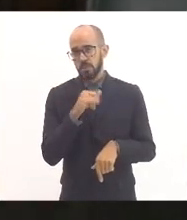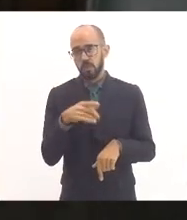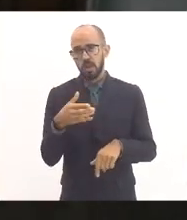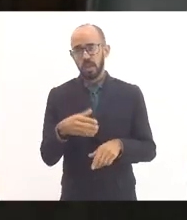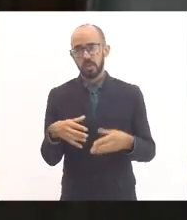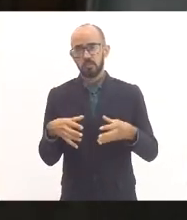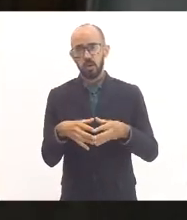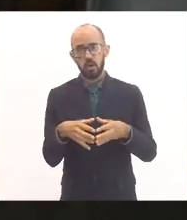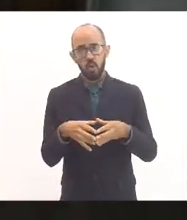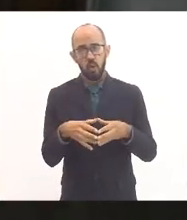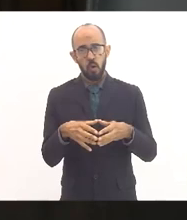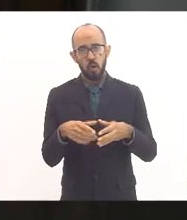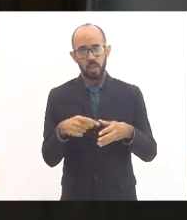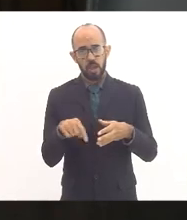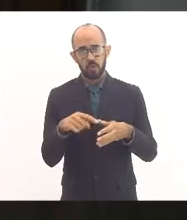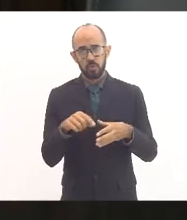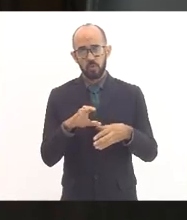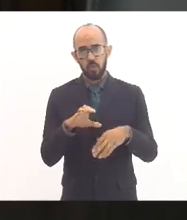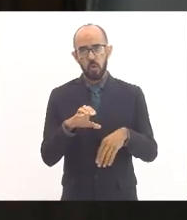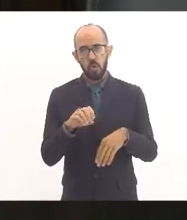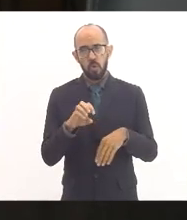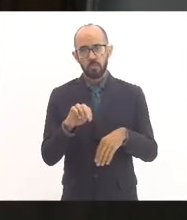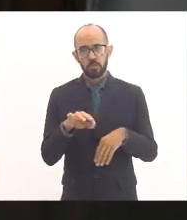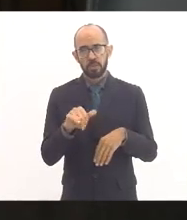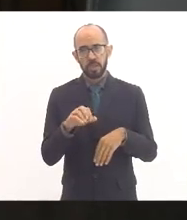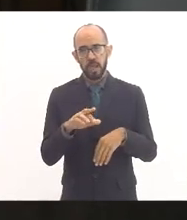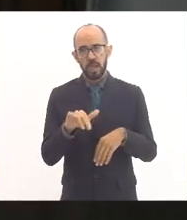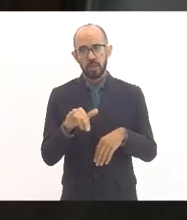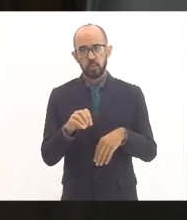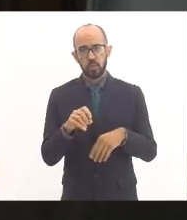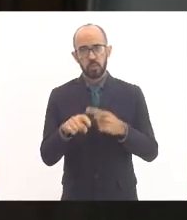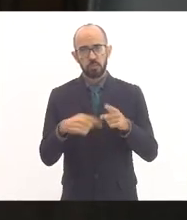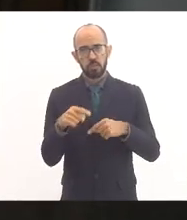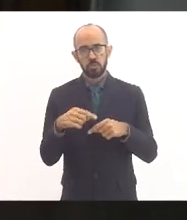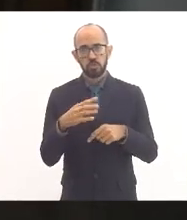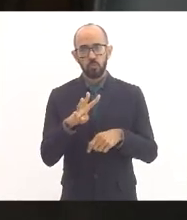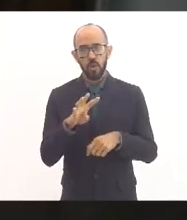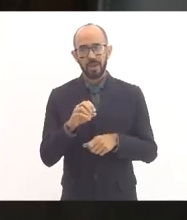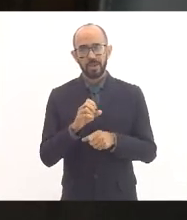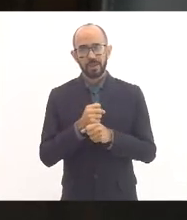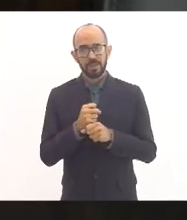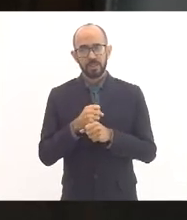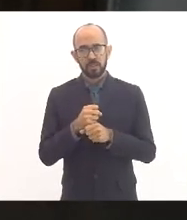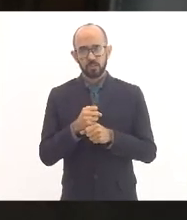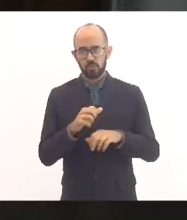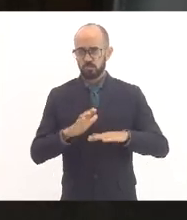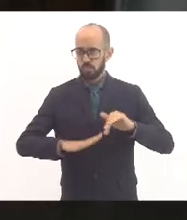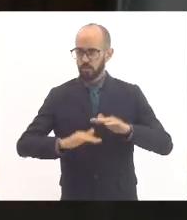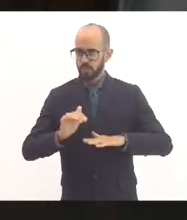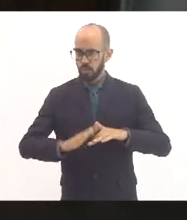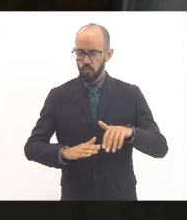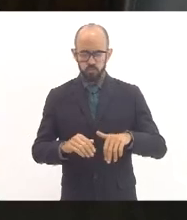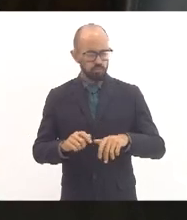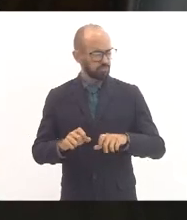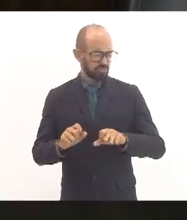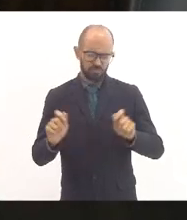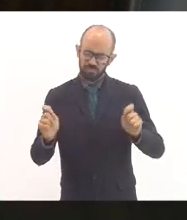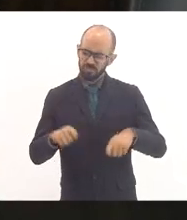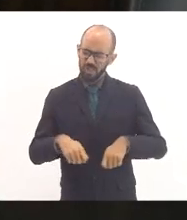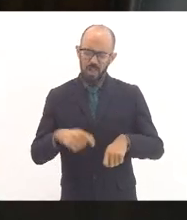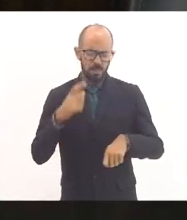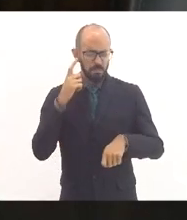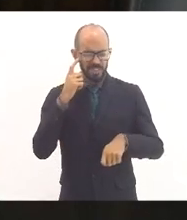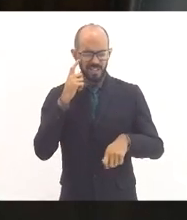comissário com mais de 40 anos de polícia É só então isso é incabível isso é impensável